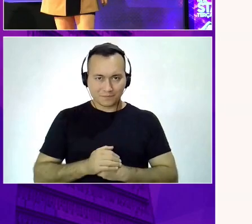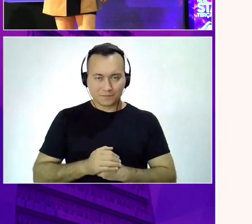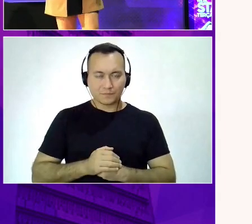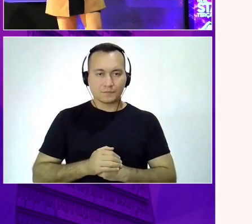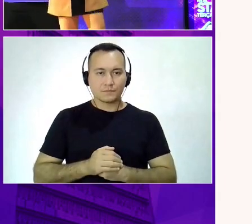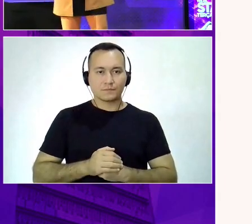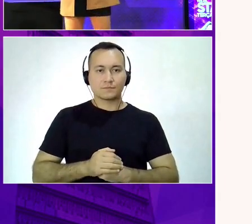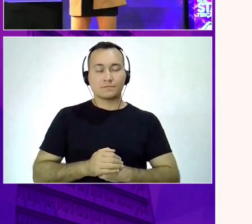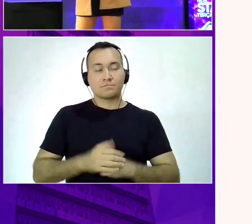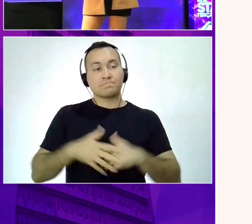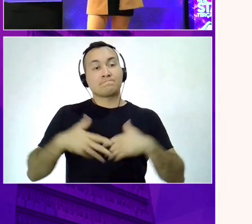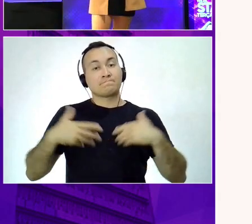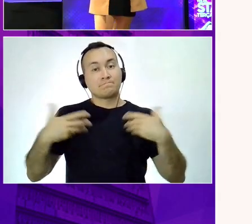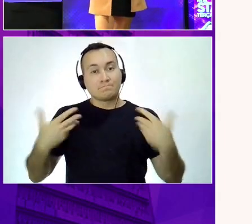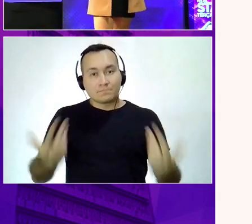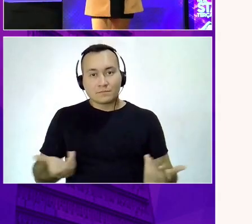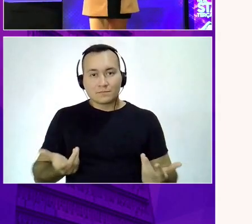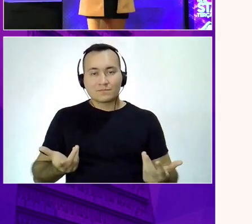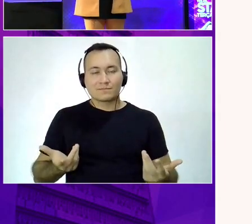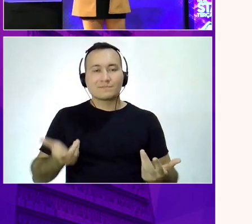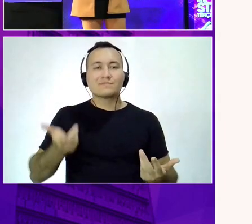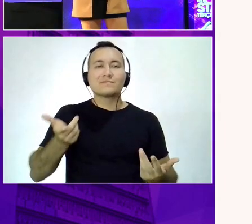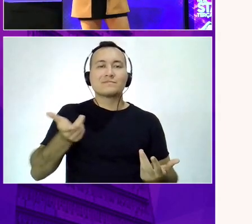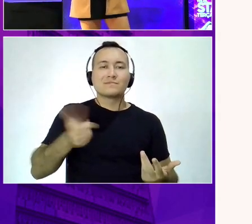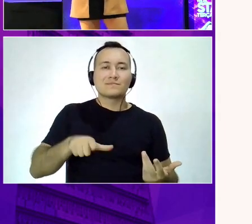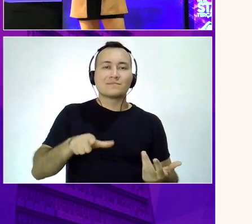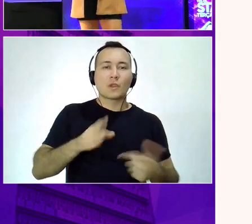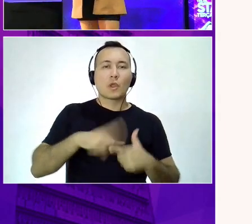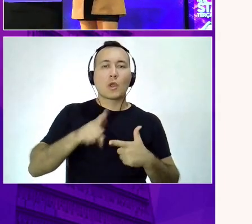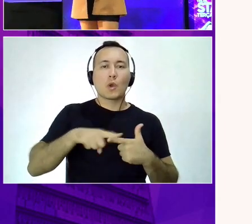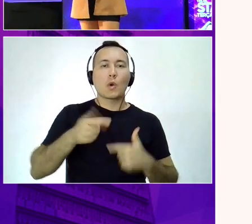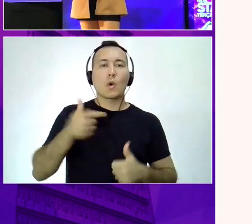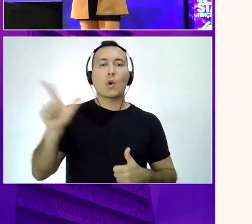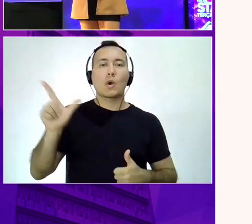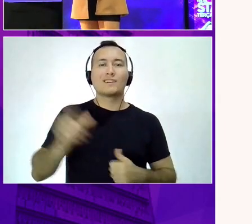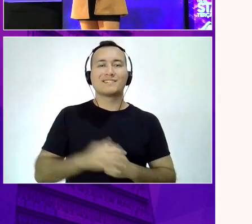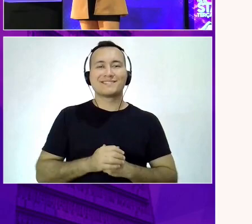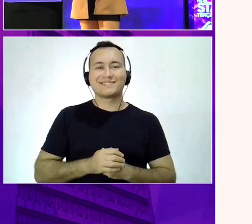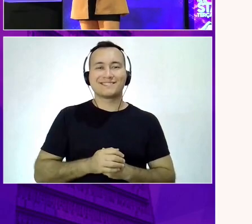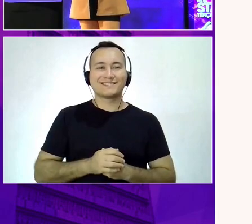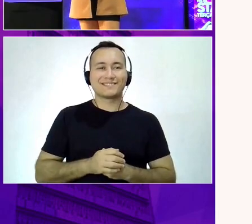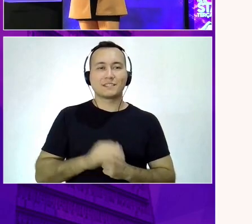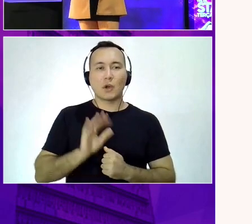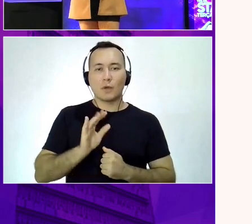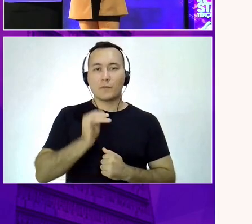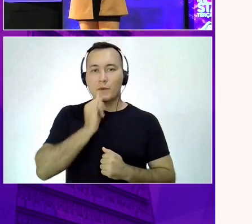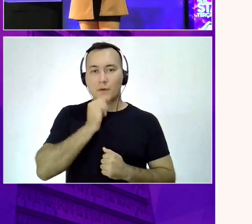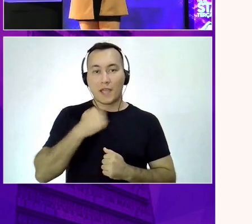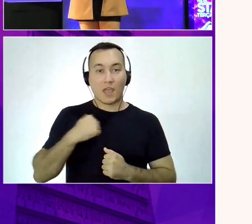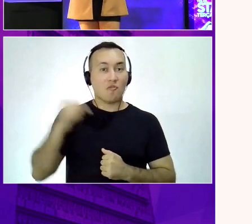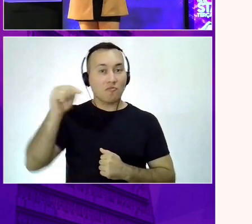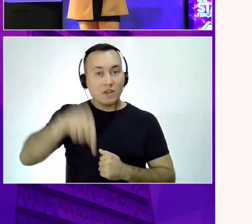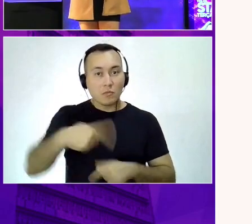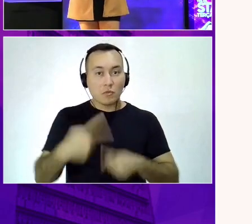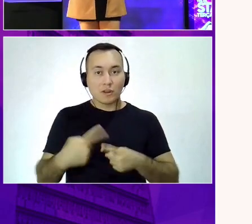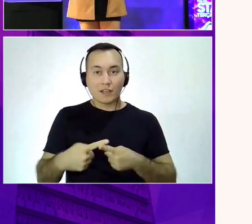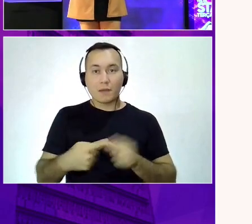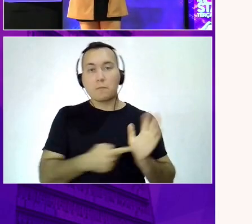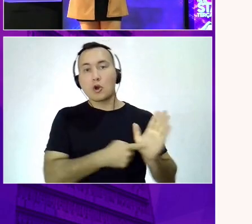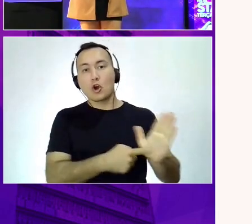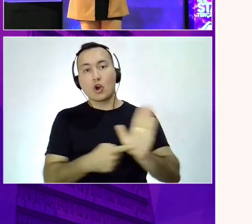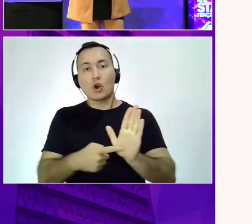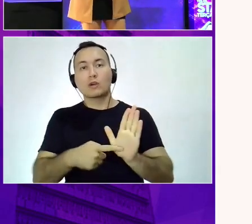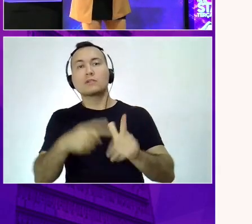Muito bem. Vamos voltar a falar de mais problemas, porque o que eu vim fazer aqui hoje é trazer problemas. Falar para vocês tudo que pode dar